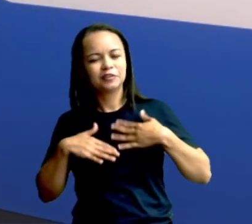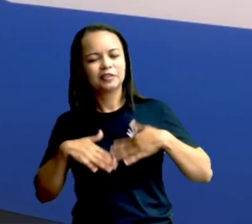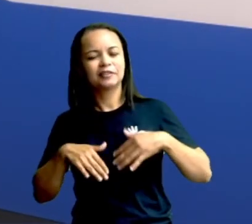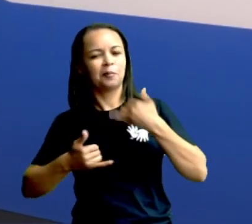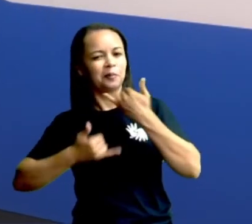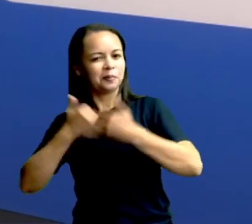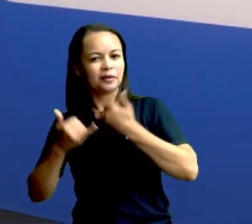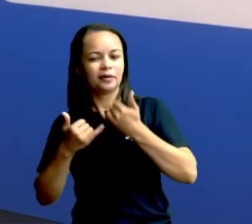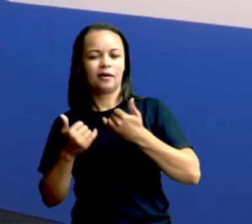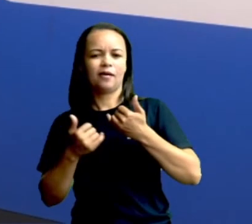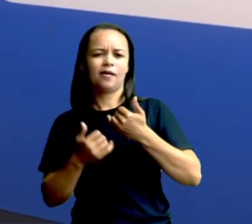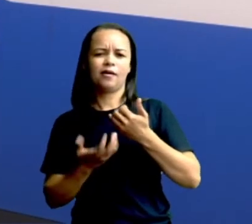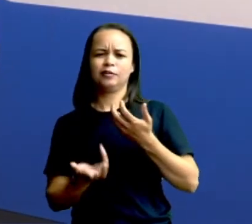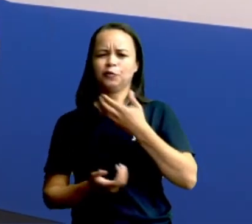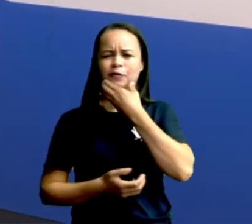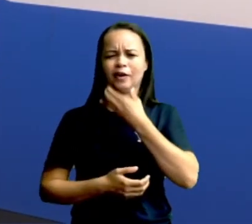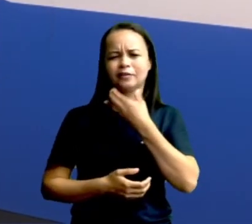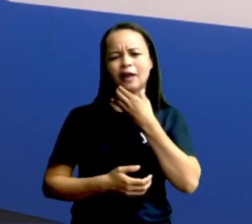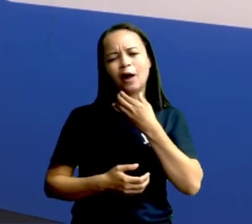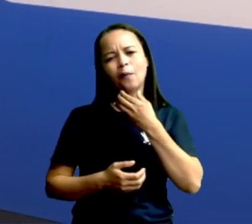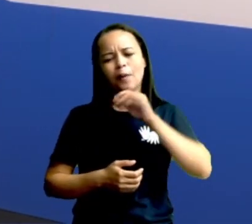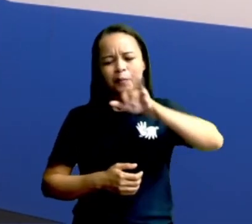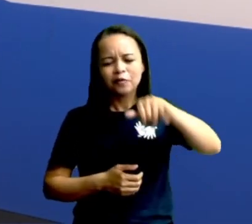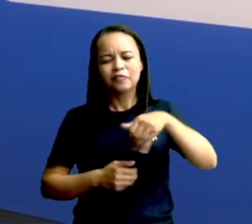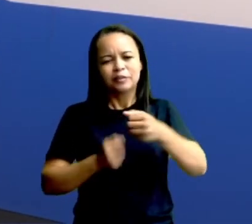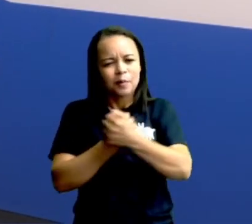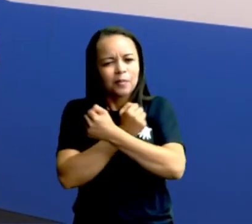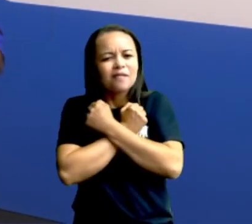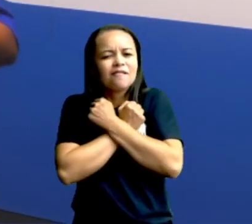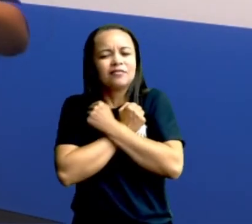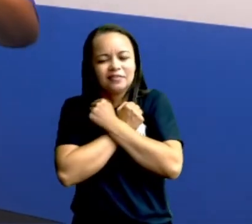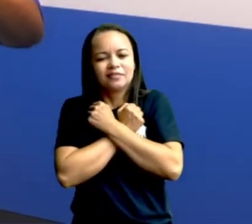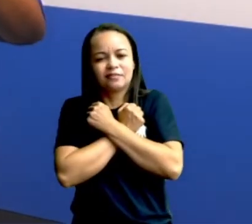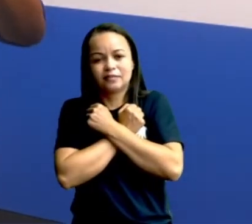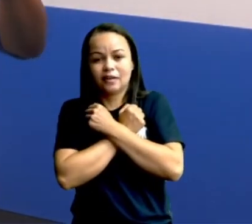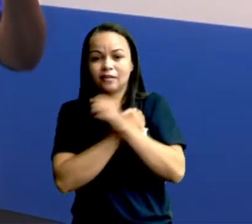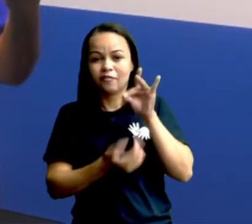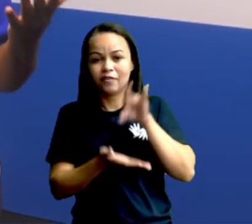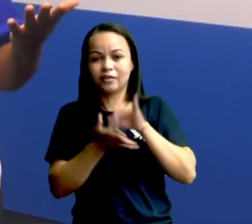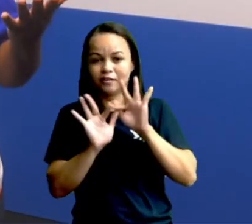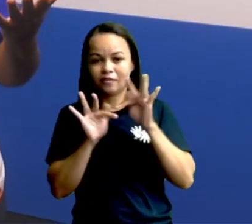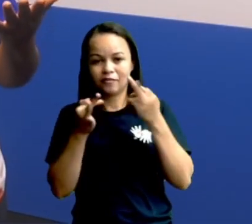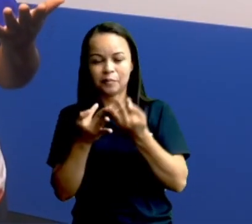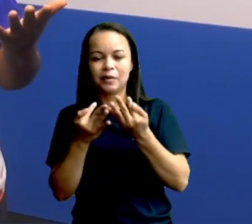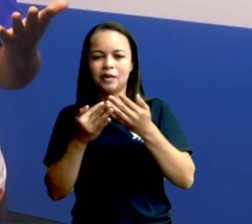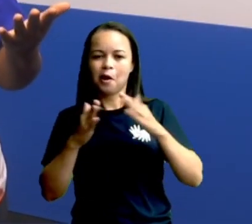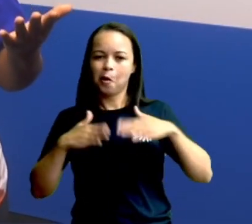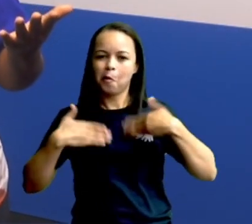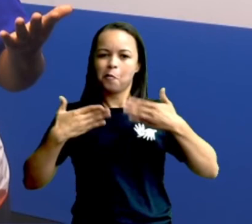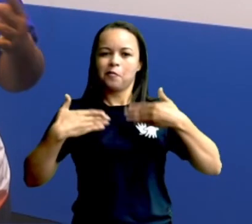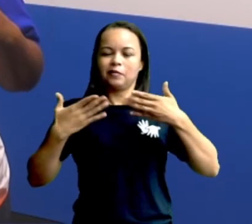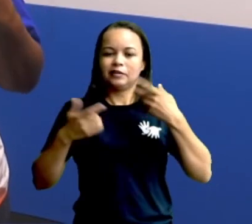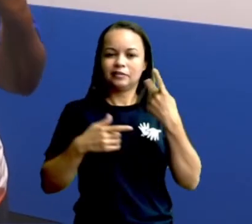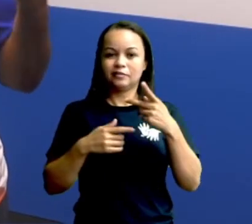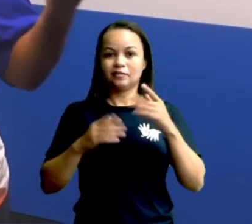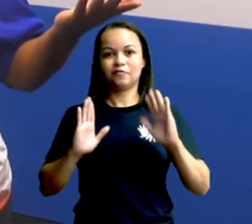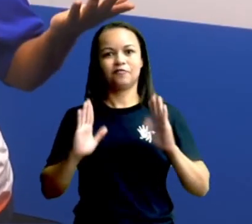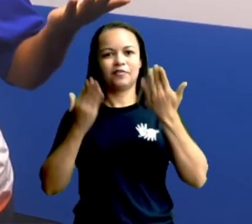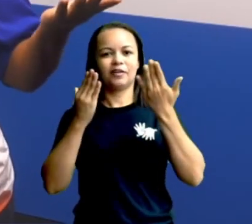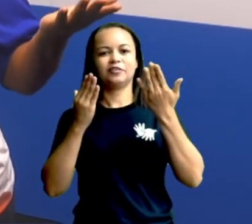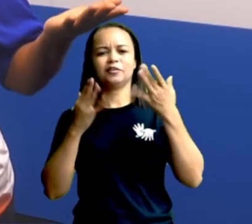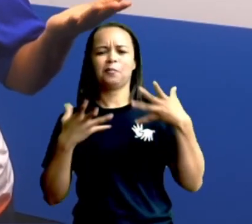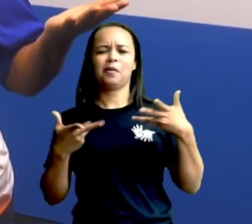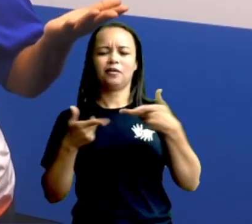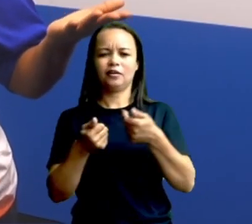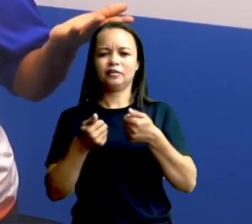No Natal, aproveite para abraçar os seus familiares, né? Para comemorar essa festa maravilhosa, né? Vamos celebrar